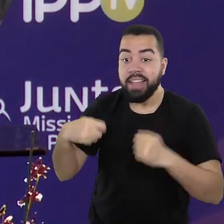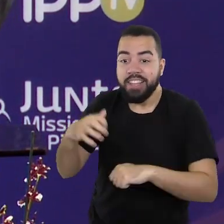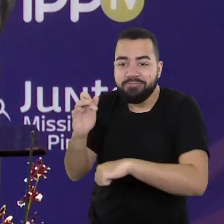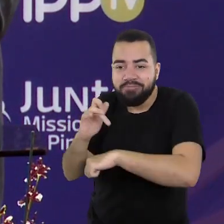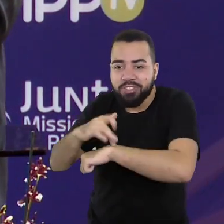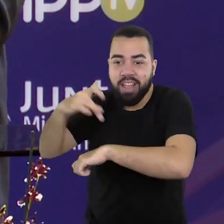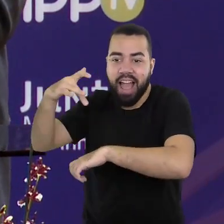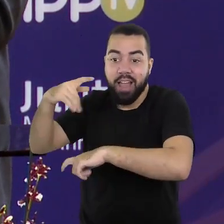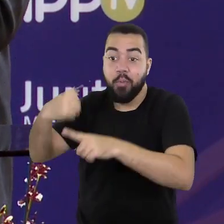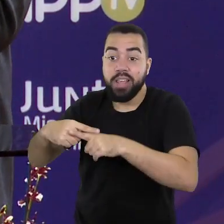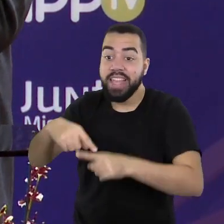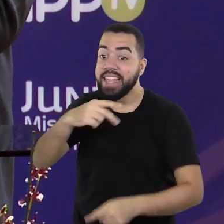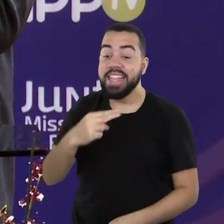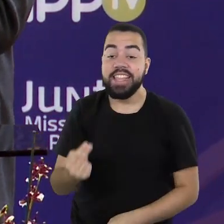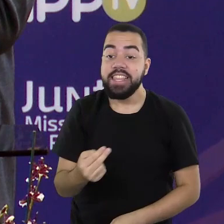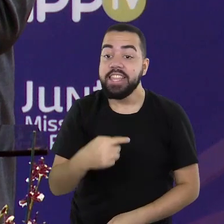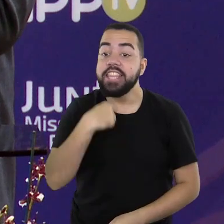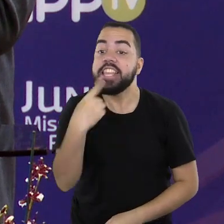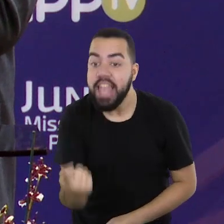toque.